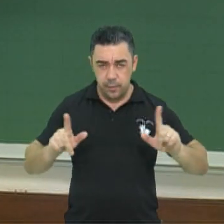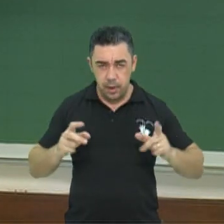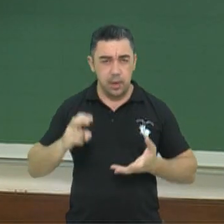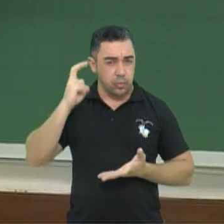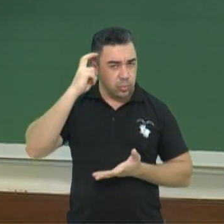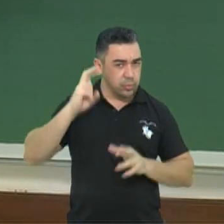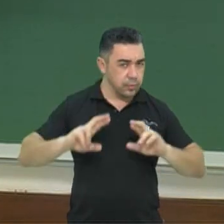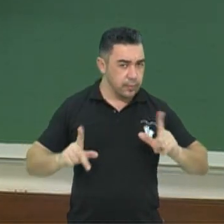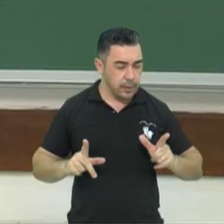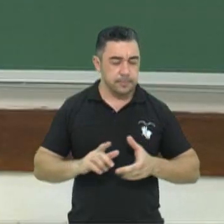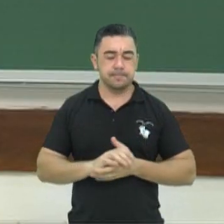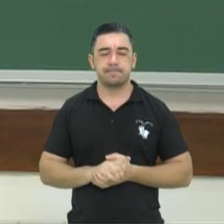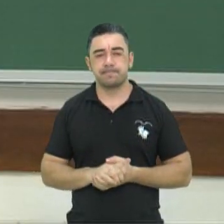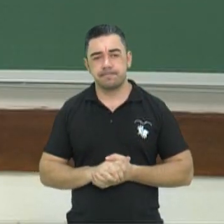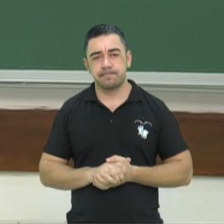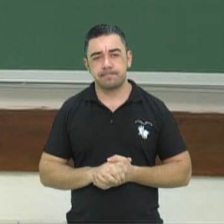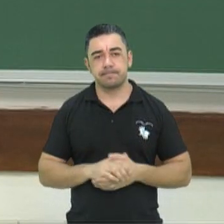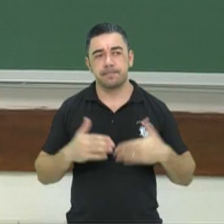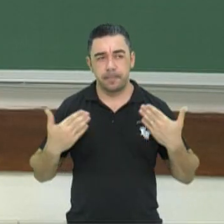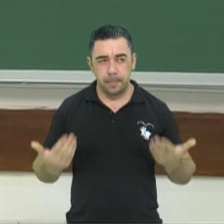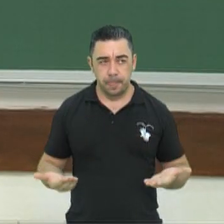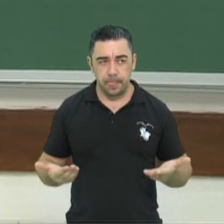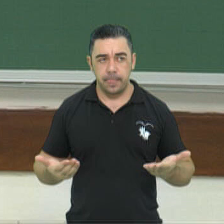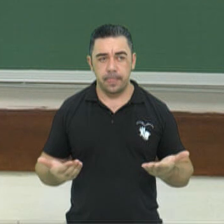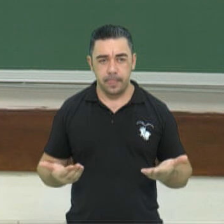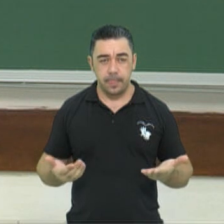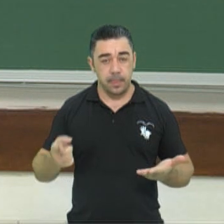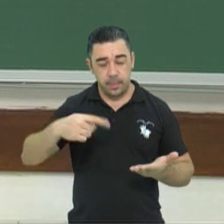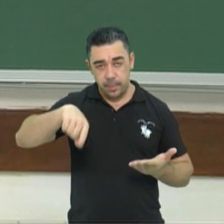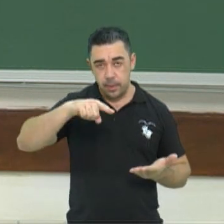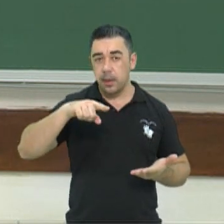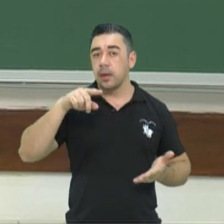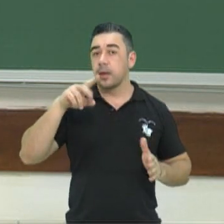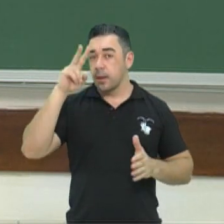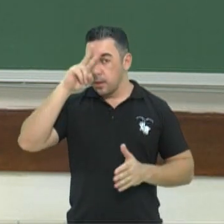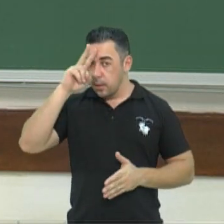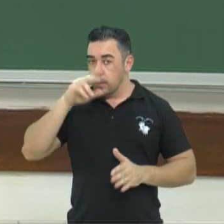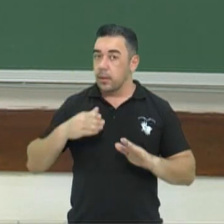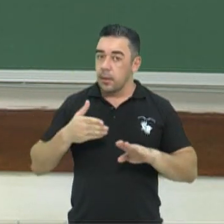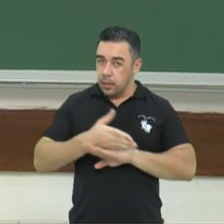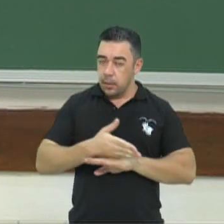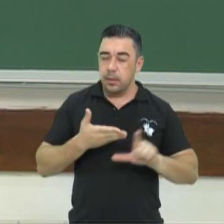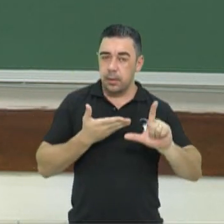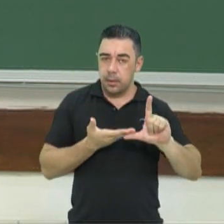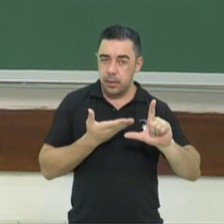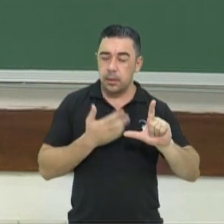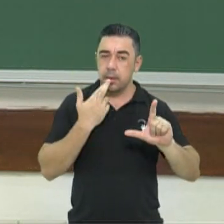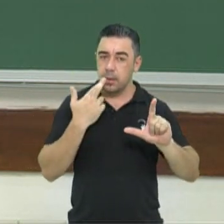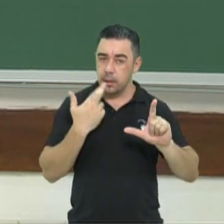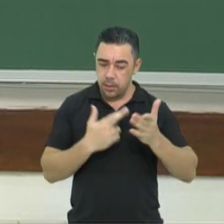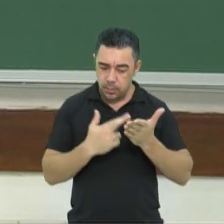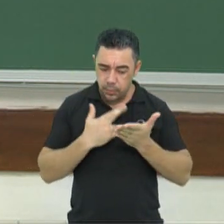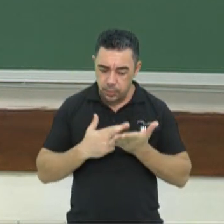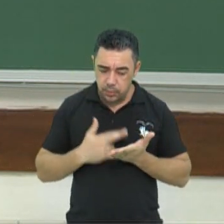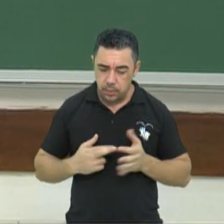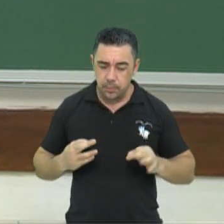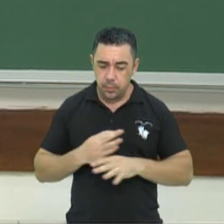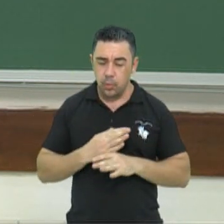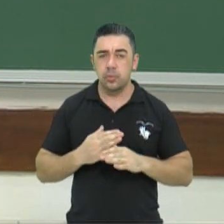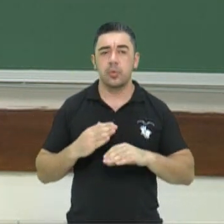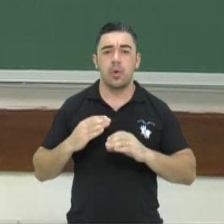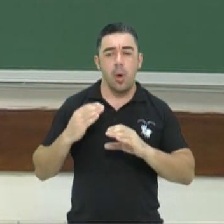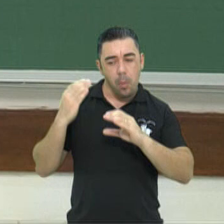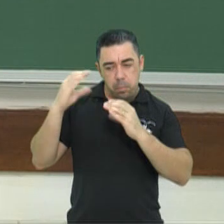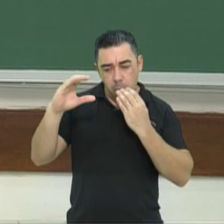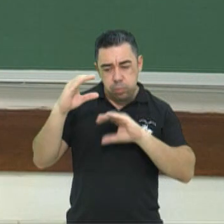culturas diferentes. Então, lembrem-se de fazer as atividades do Classroom, né,